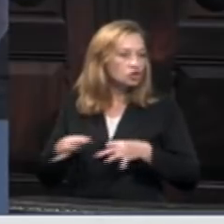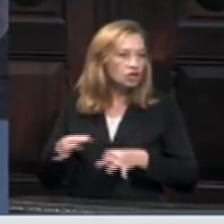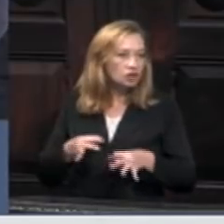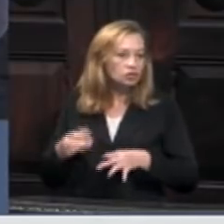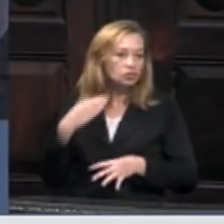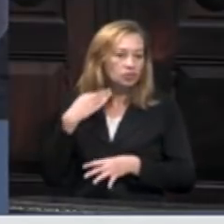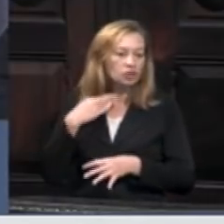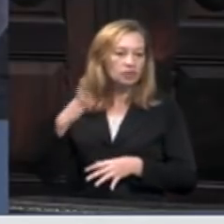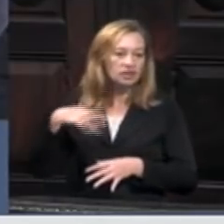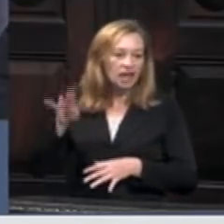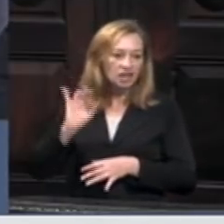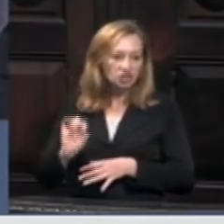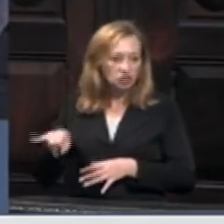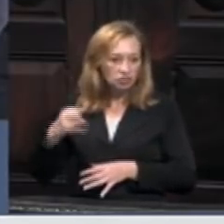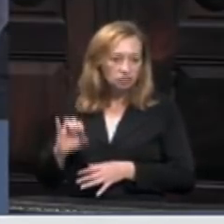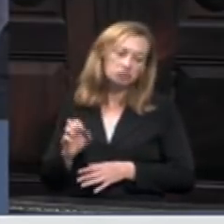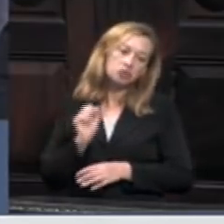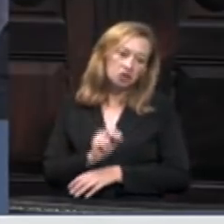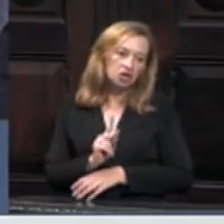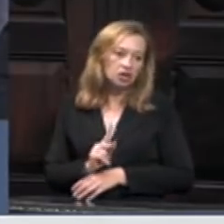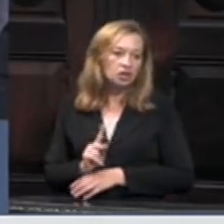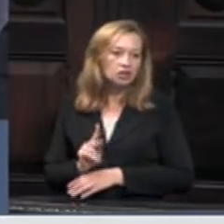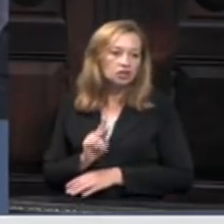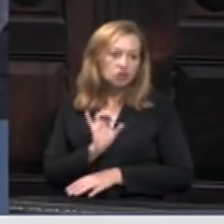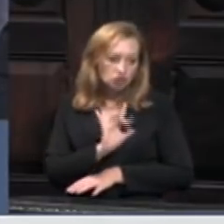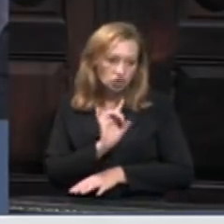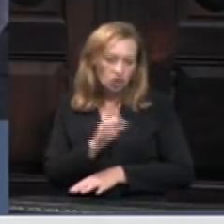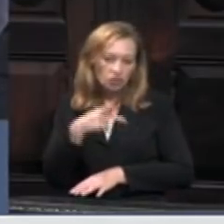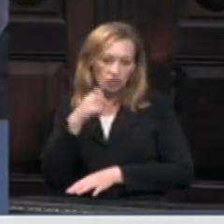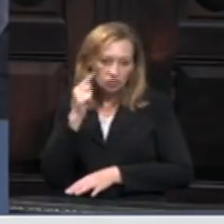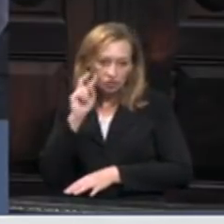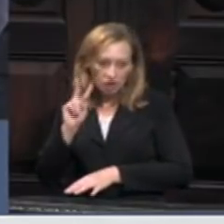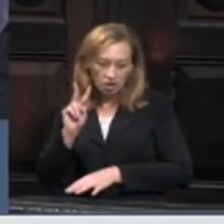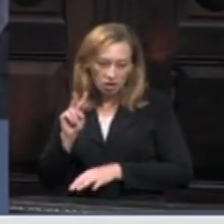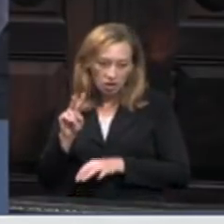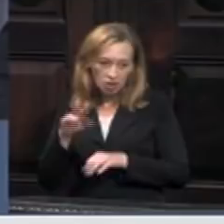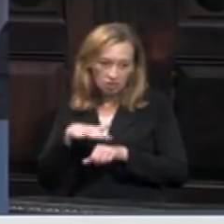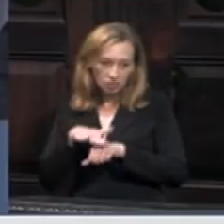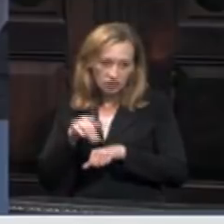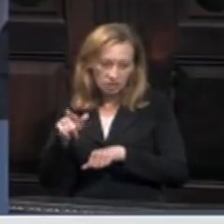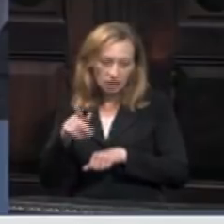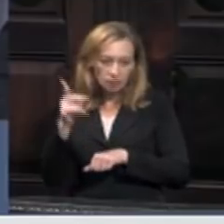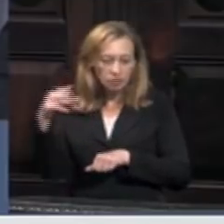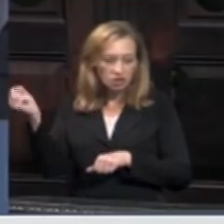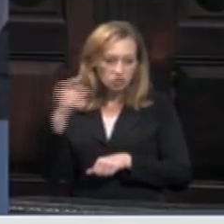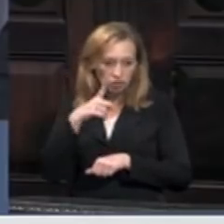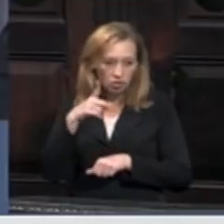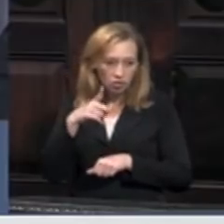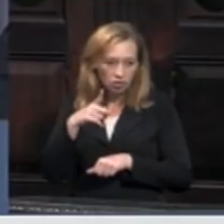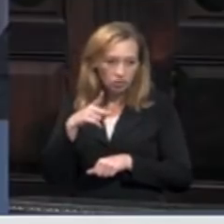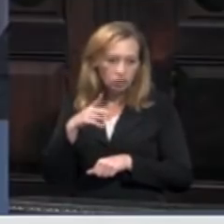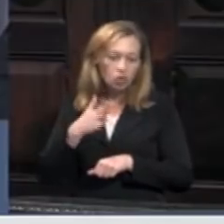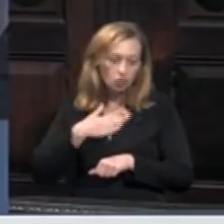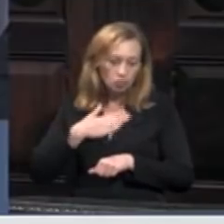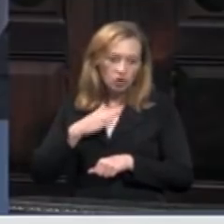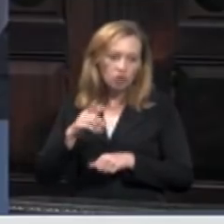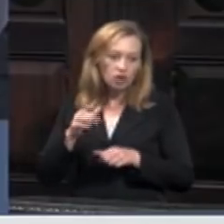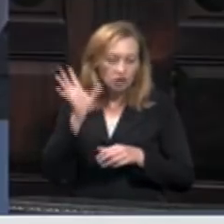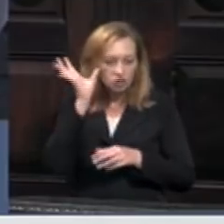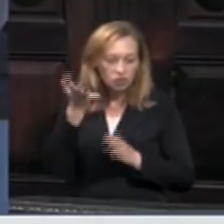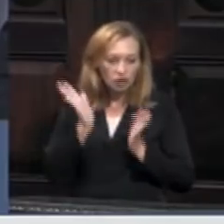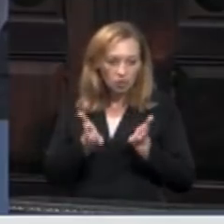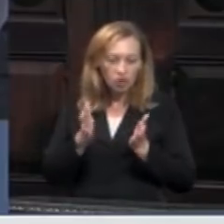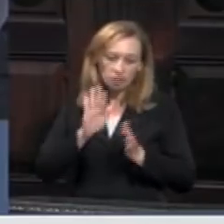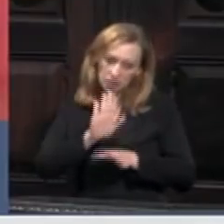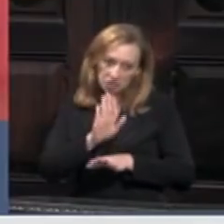Previbanerj. Ok. Deixa eu só ver quais são os destaques da bancada do PSOL. O meu é de remanejamento e eu faço esse acordo, mas deixa eu conversar